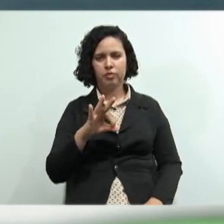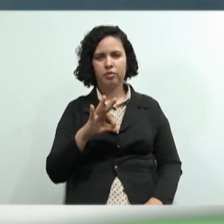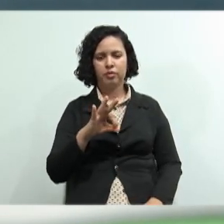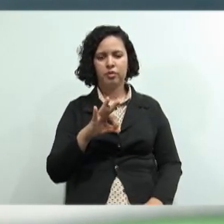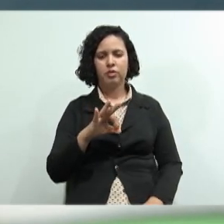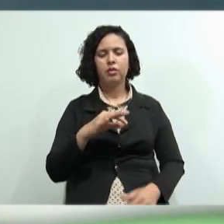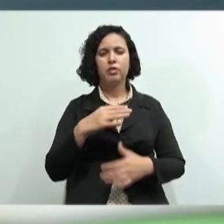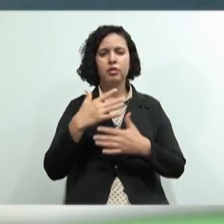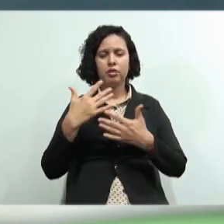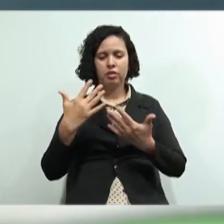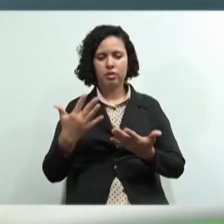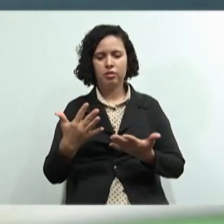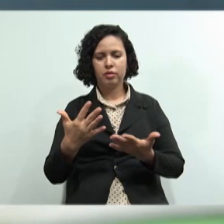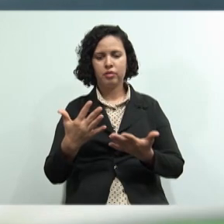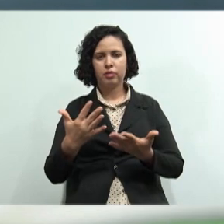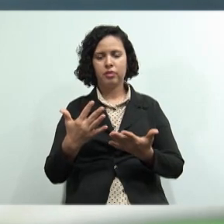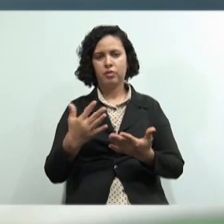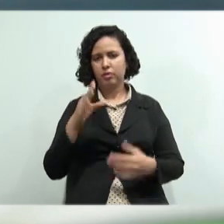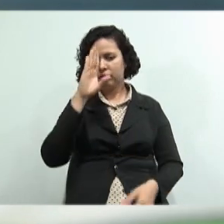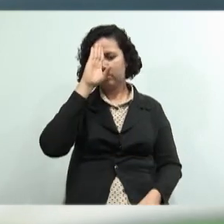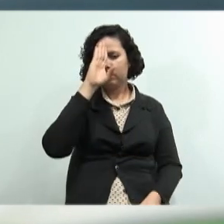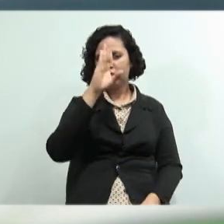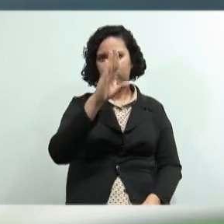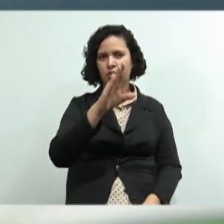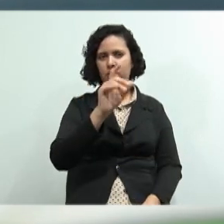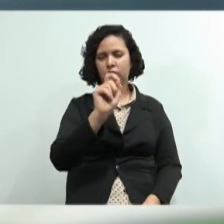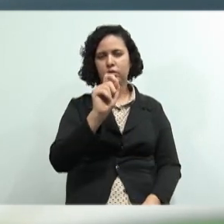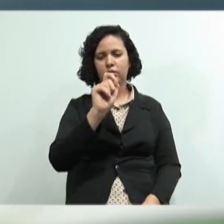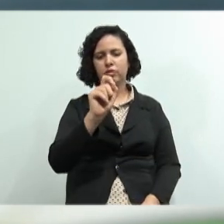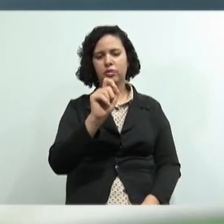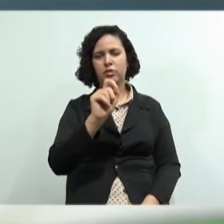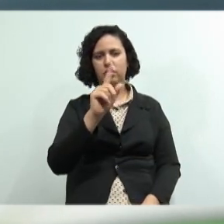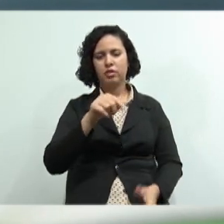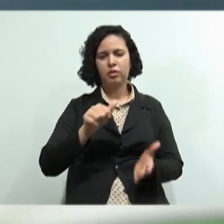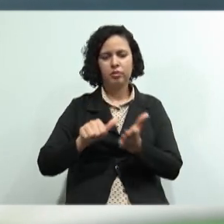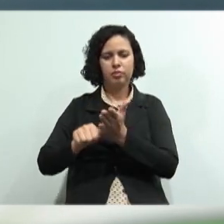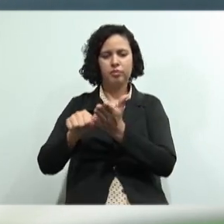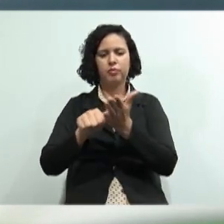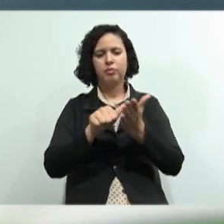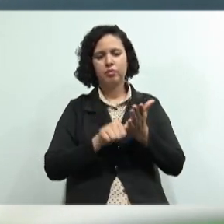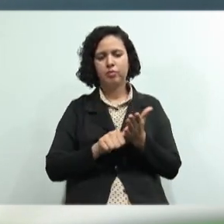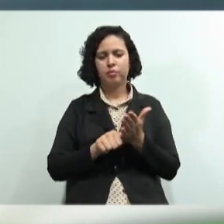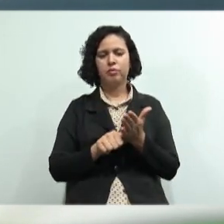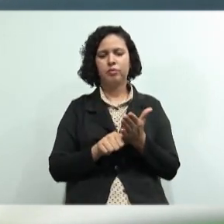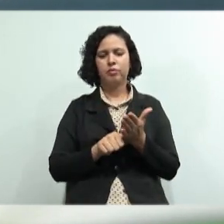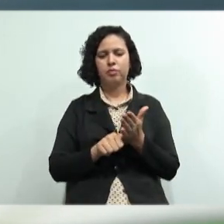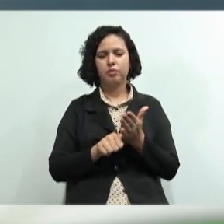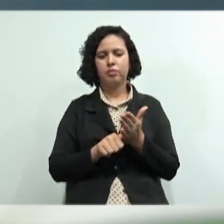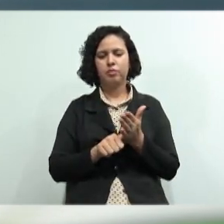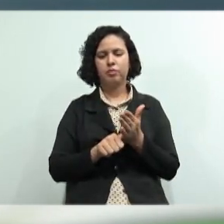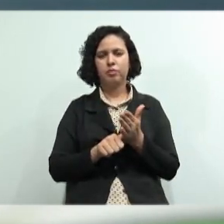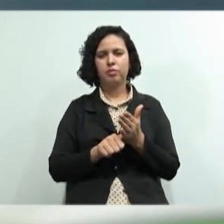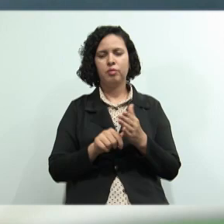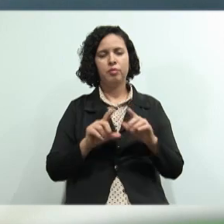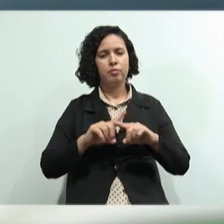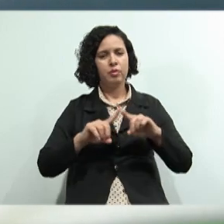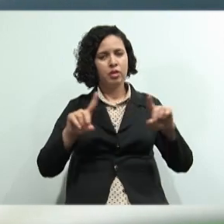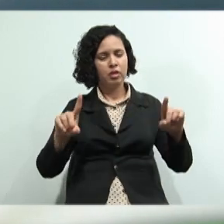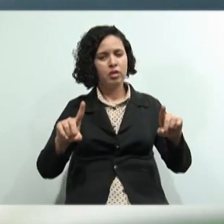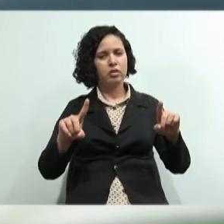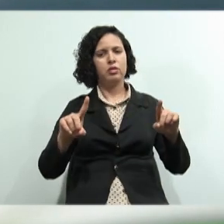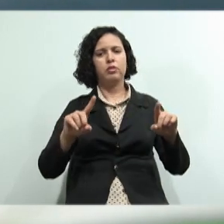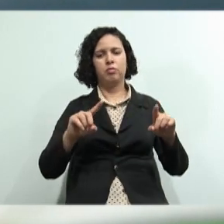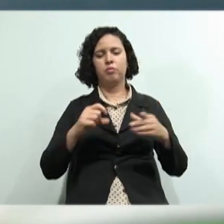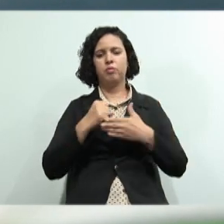eu já expliquei para o senhor, a nossa prioridade são os cooperados, até porque eles fazem parte da nossa cooperativa. Mas não significa que não vamos estar